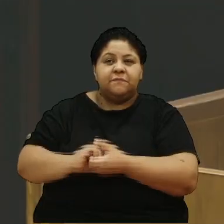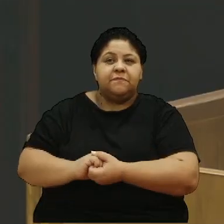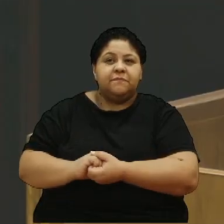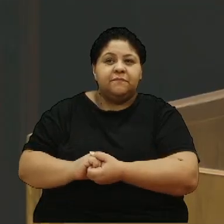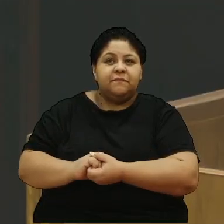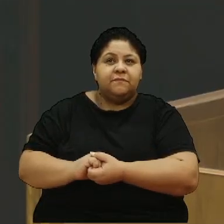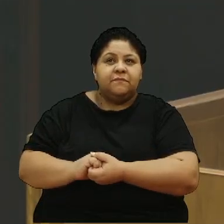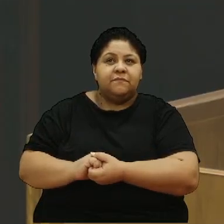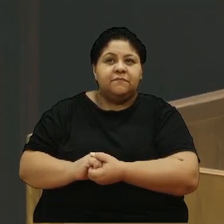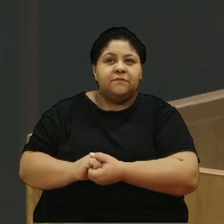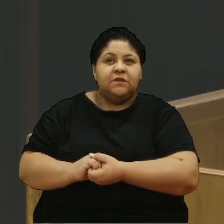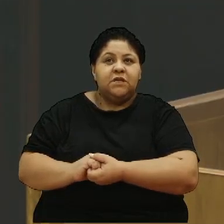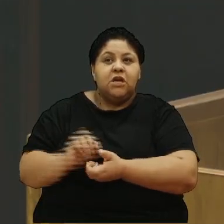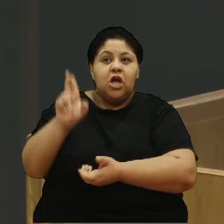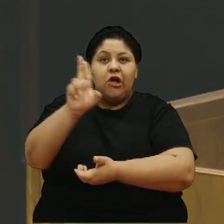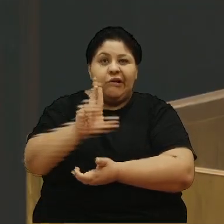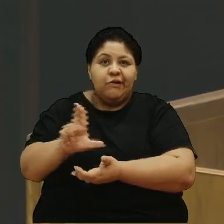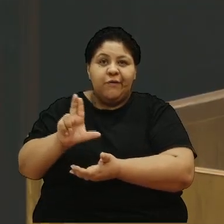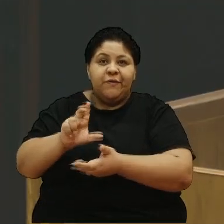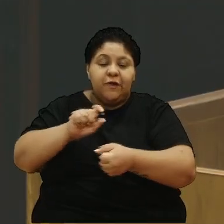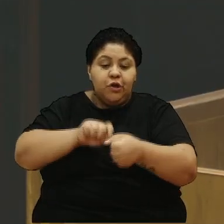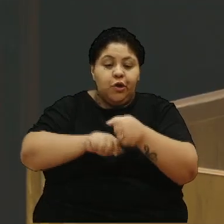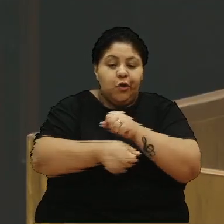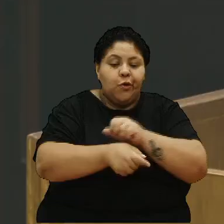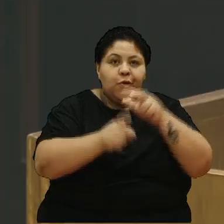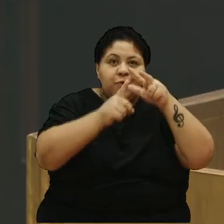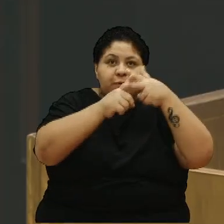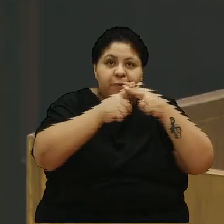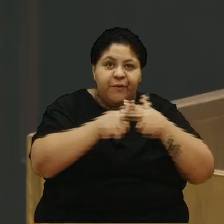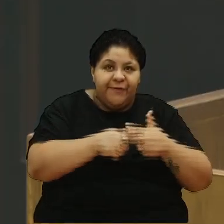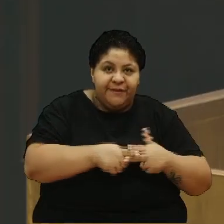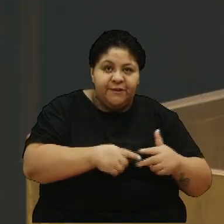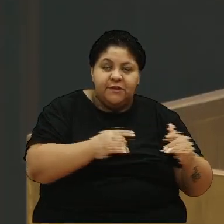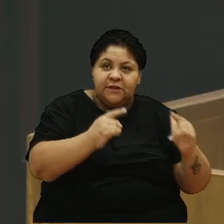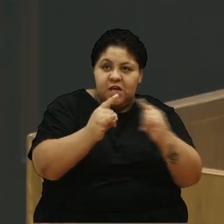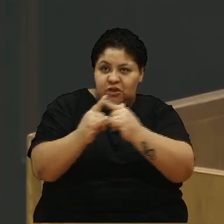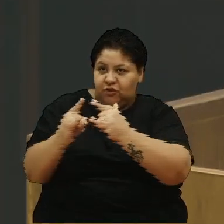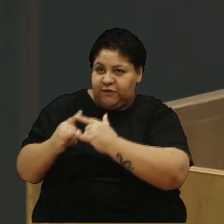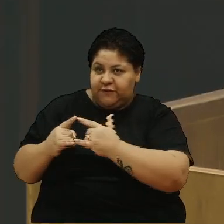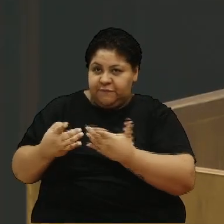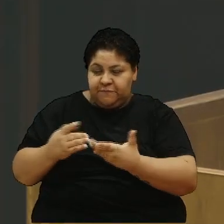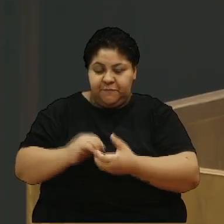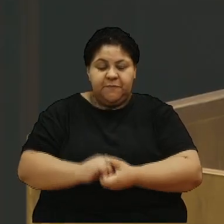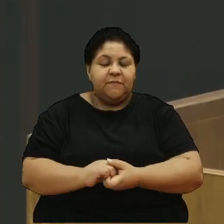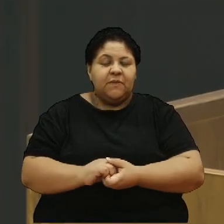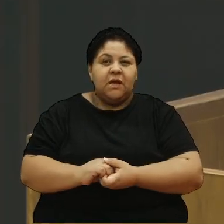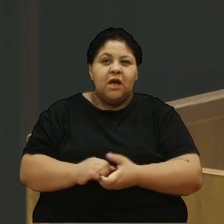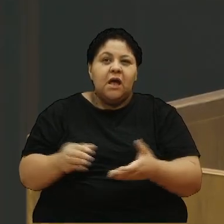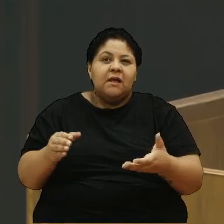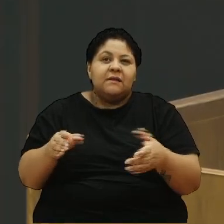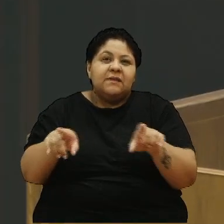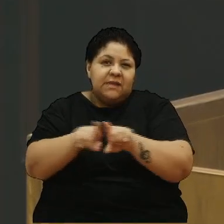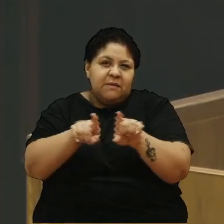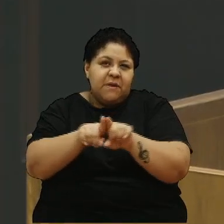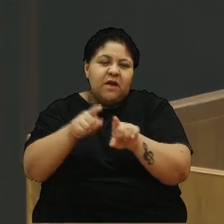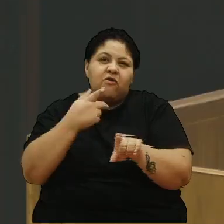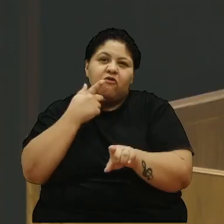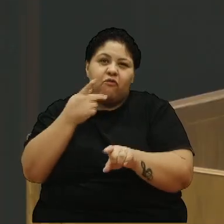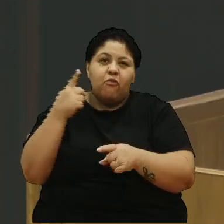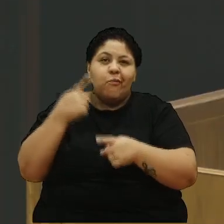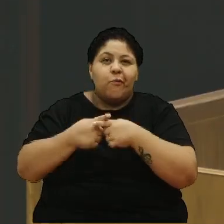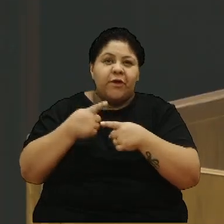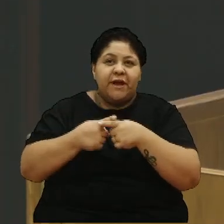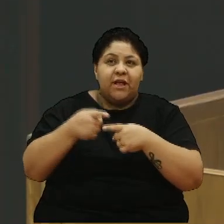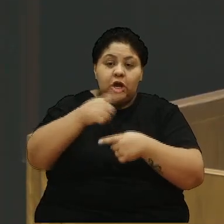por os recursos de manutenção da nossa entidade. E até aproveito a oportunidade, porque nós, além